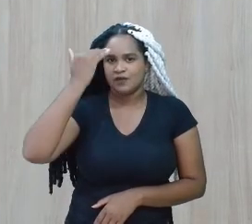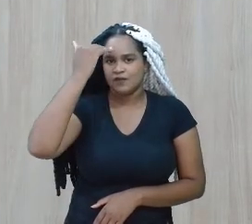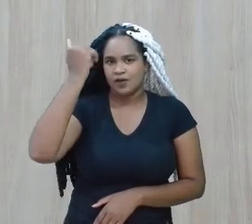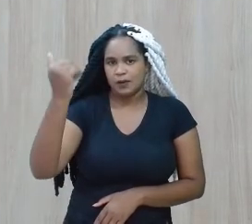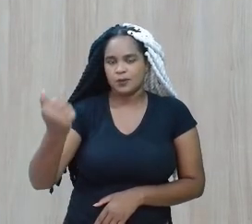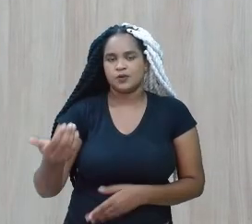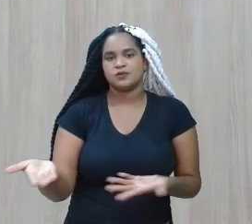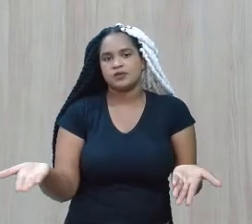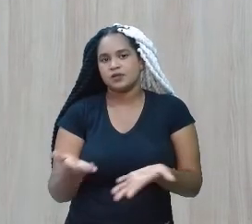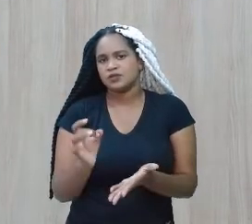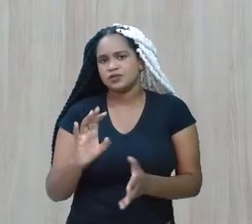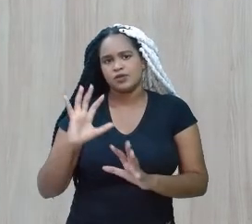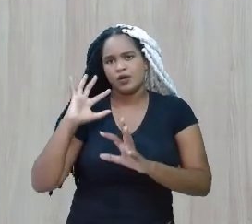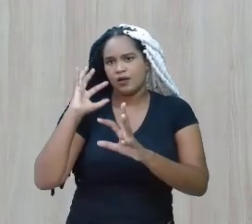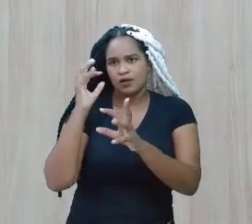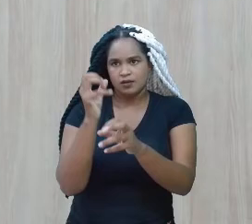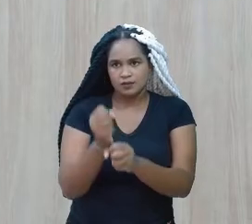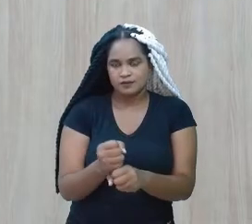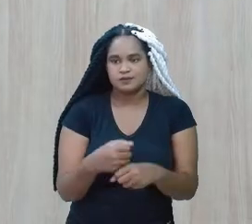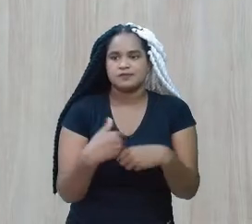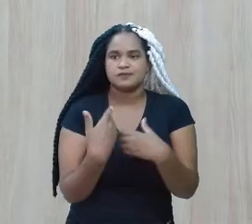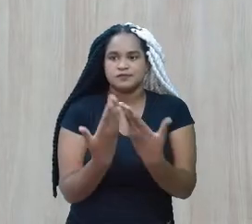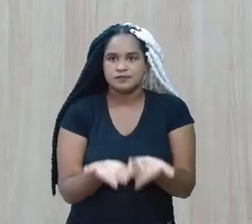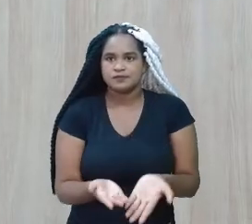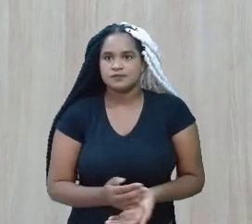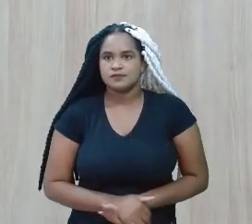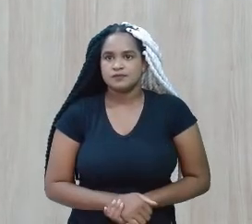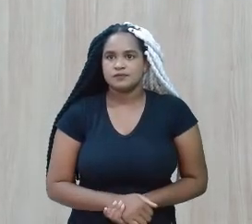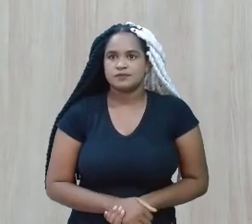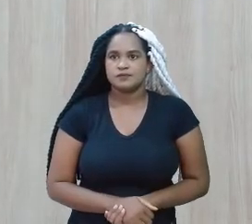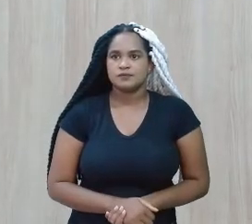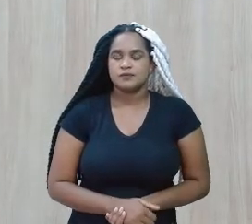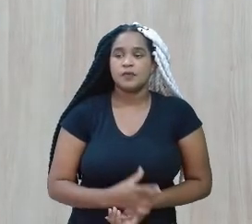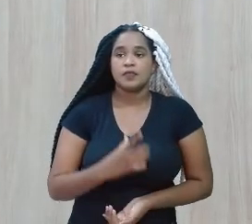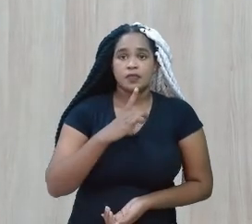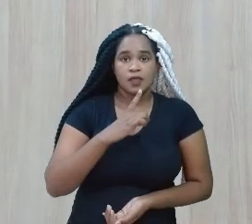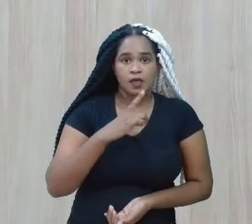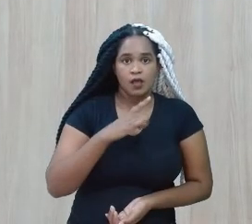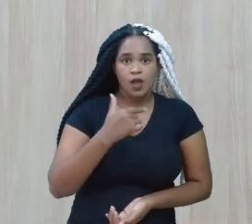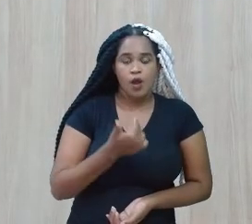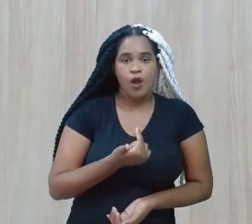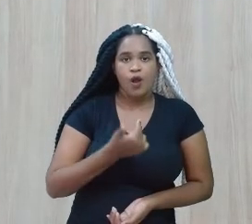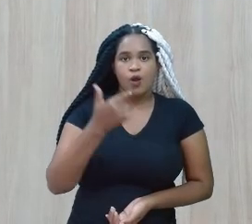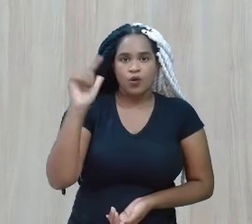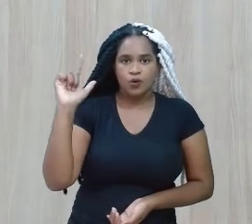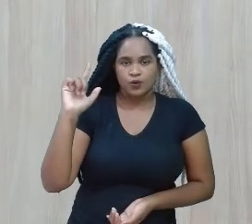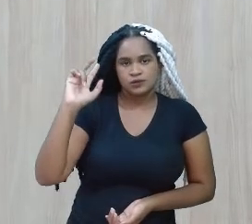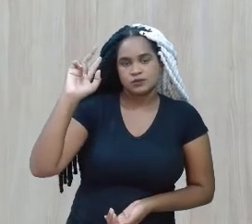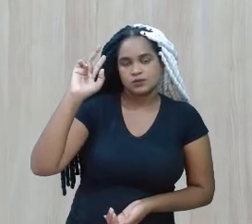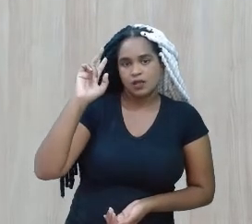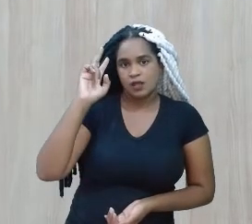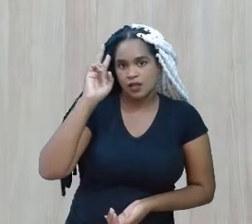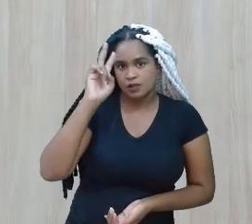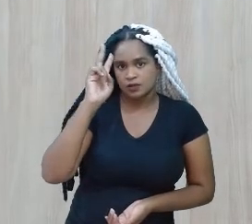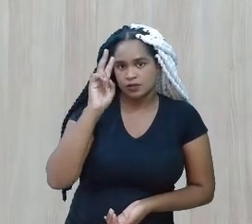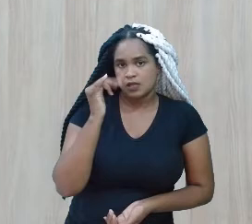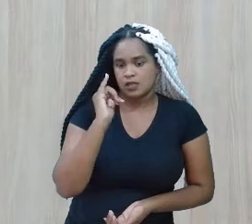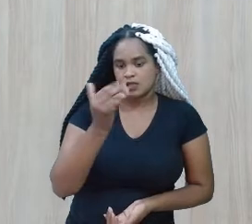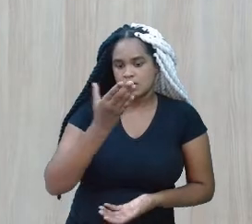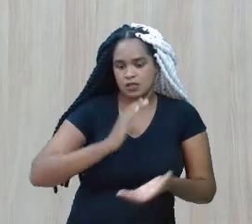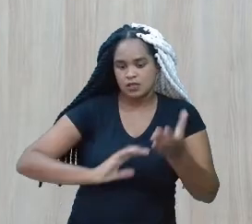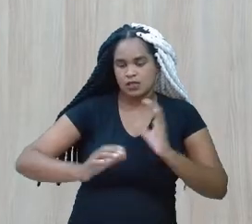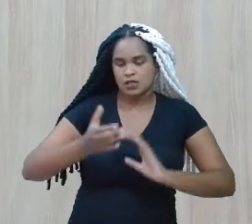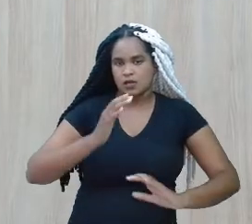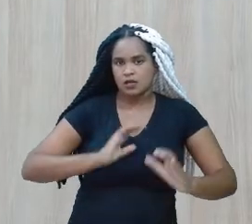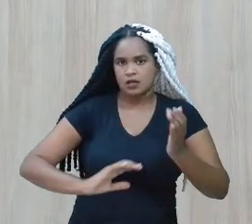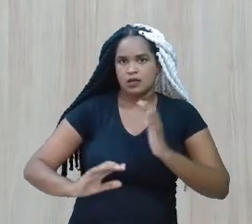vocês, e aí eu tenho outra lenda aqui do Centro-Oeste, que é a Mãe de Ouro, não é? Que é